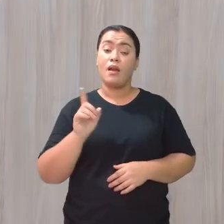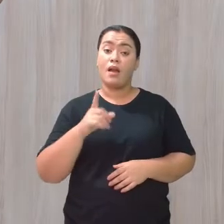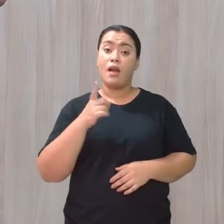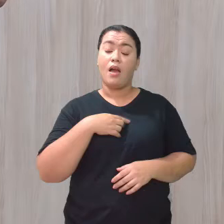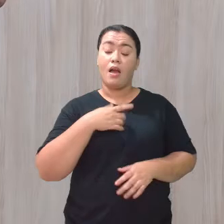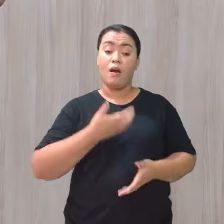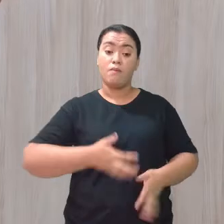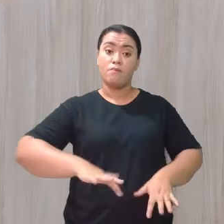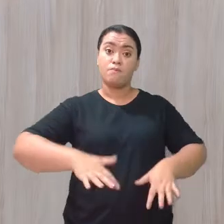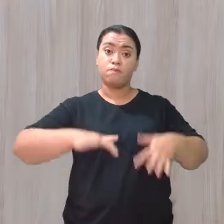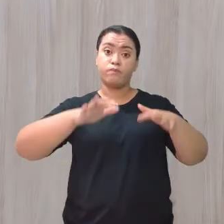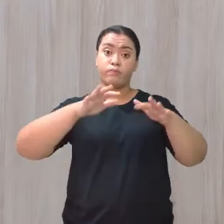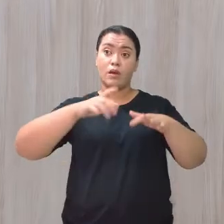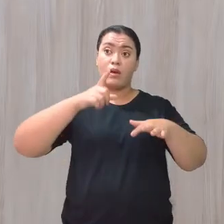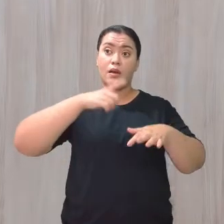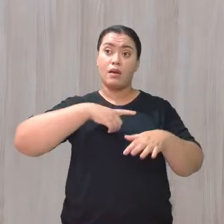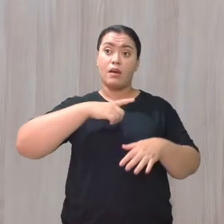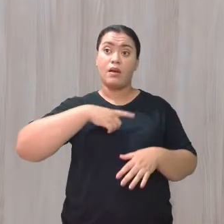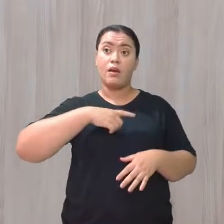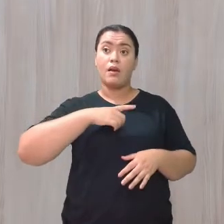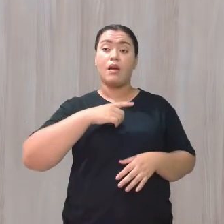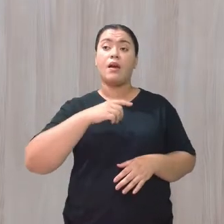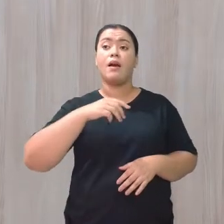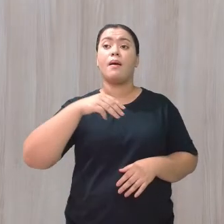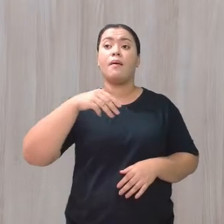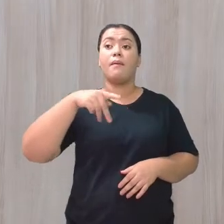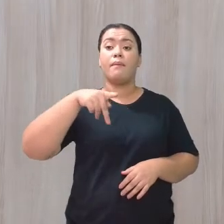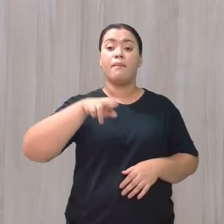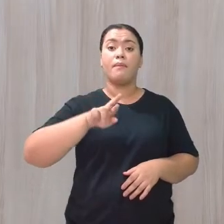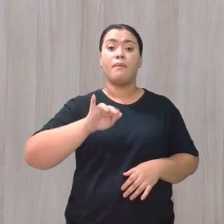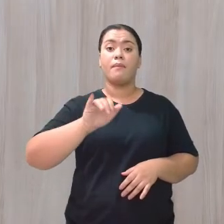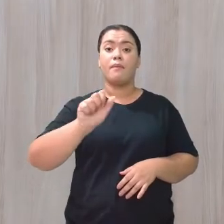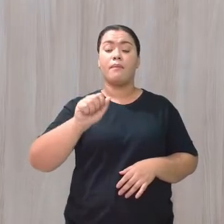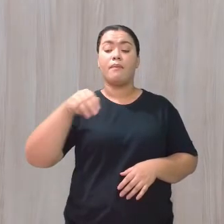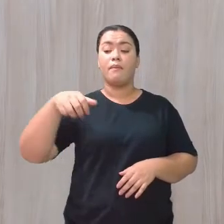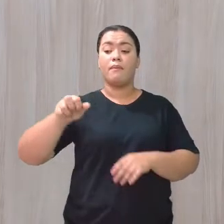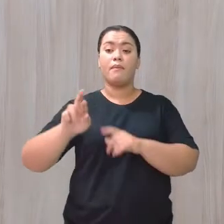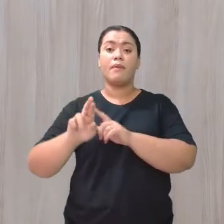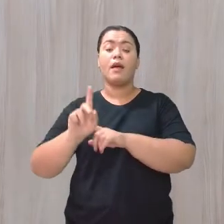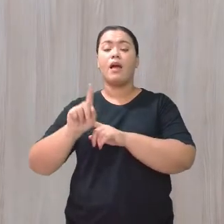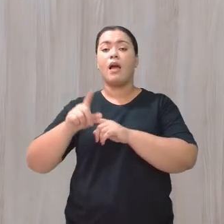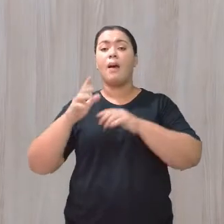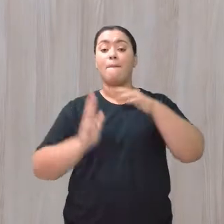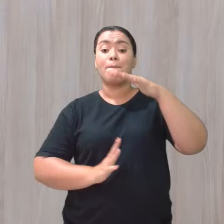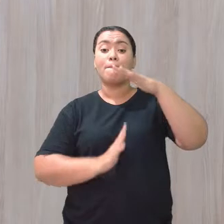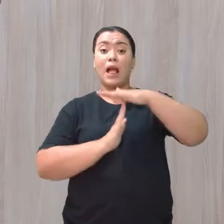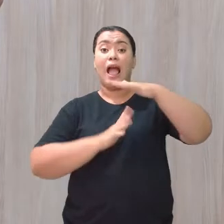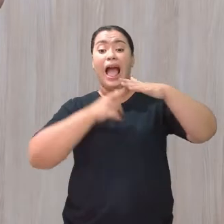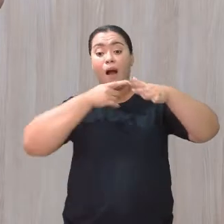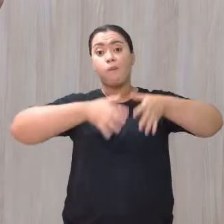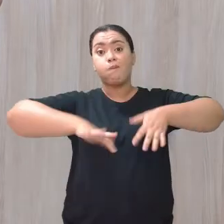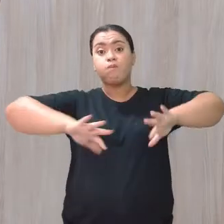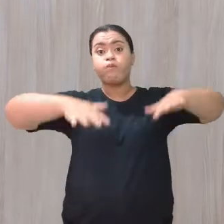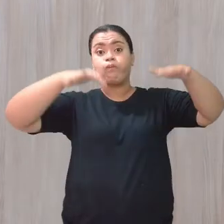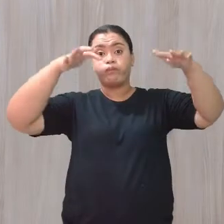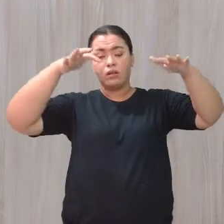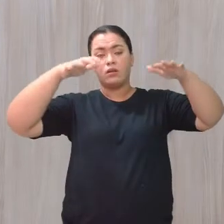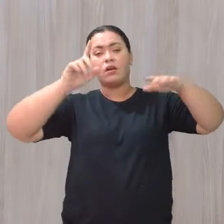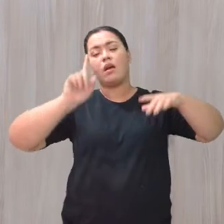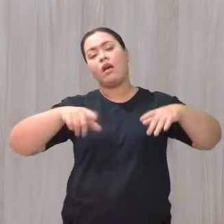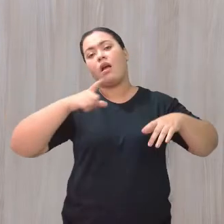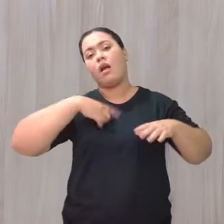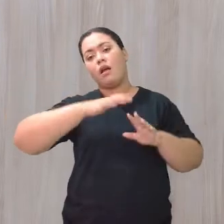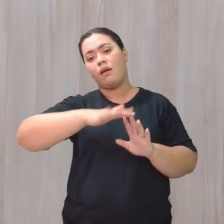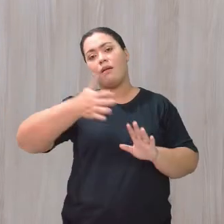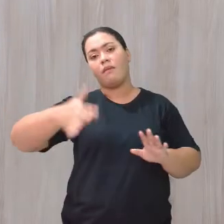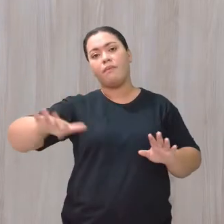alta, também chamada de pré-mar, é o nível máximo de maré alta que acontece no mar, exercido